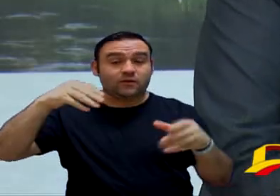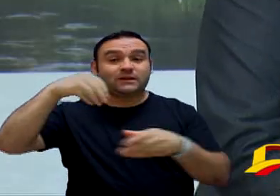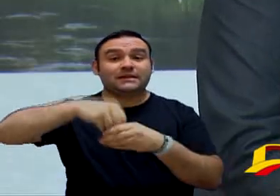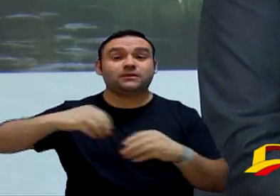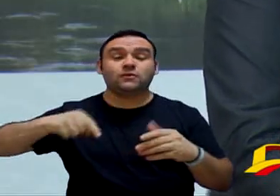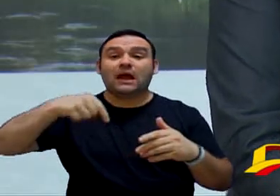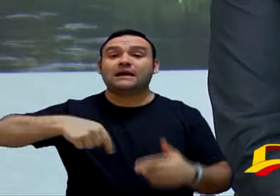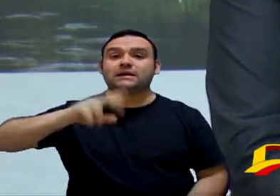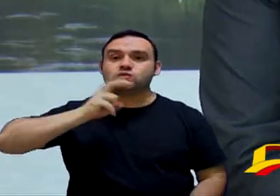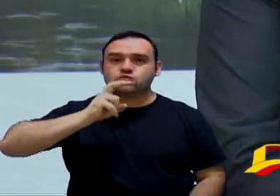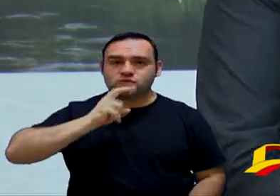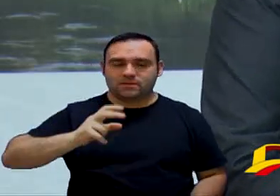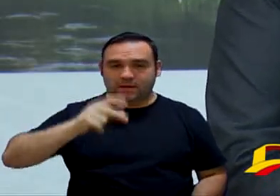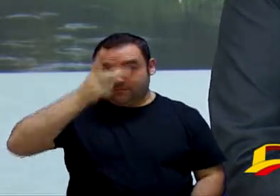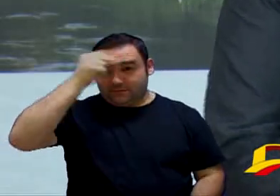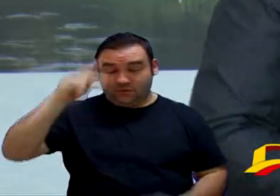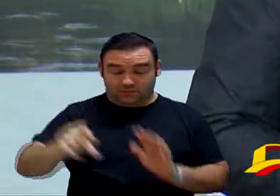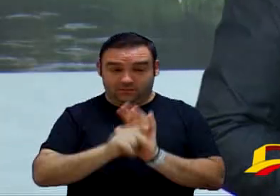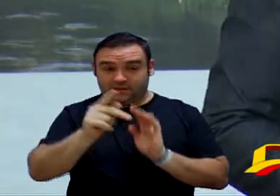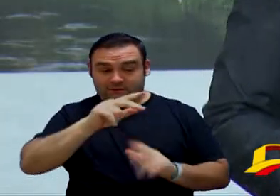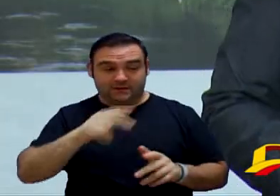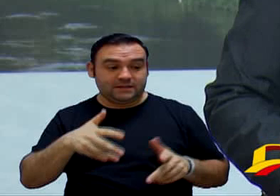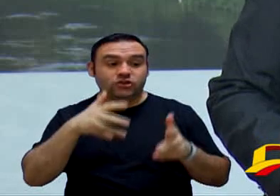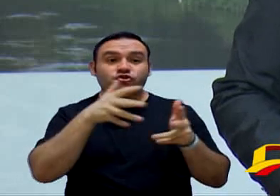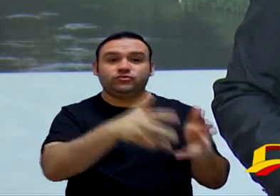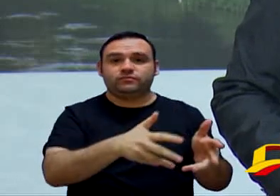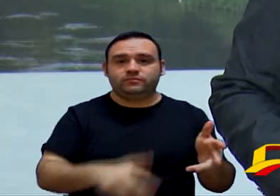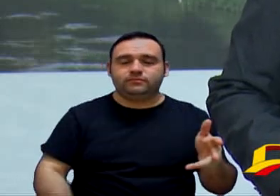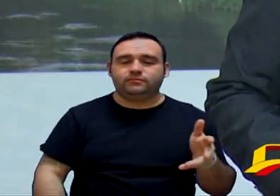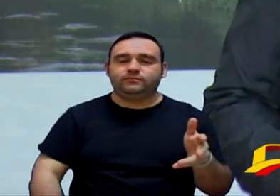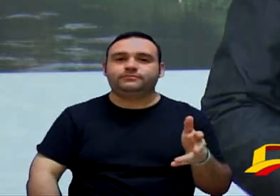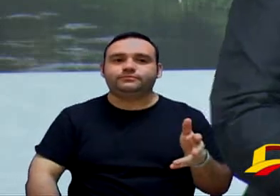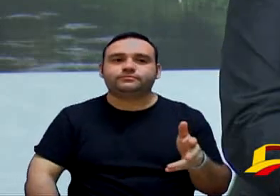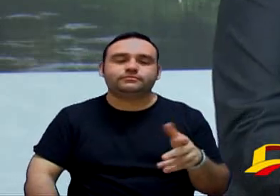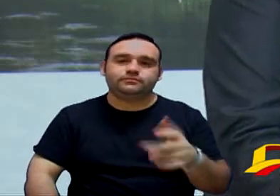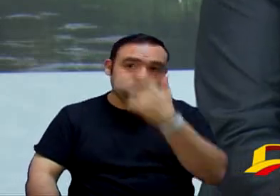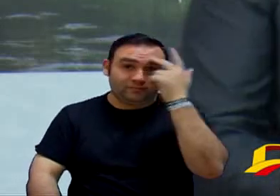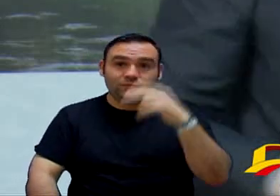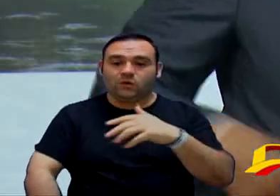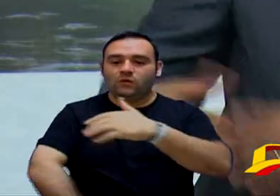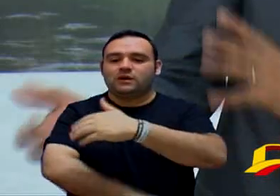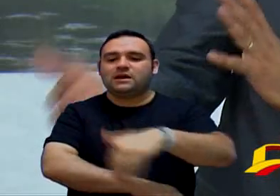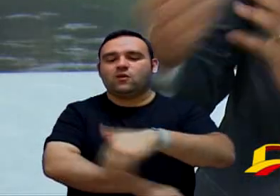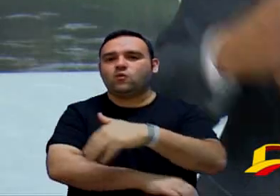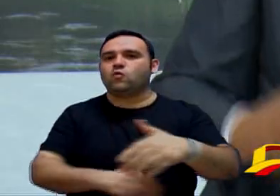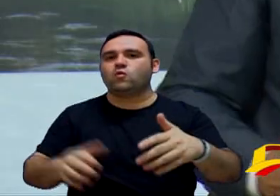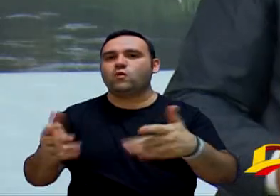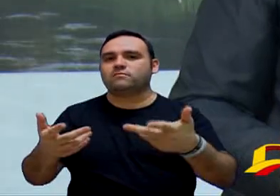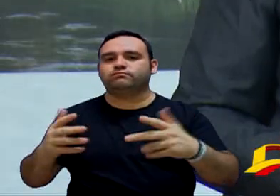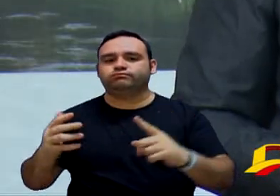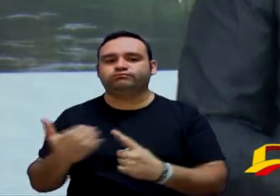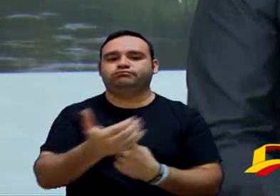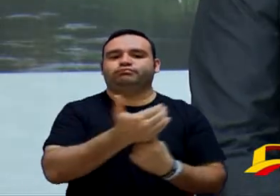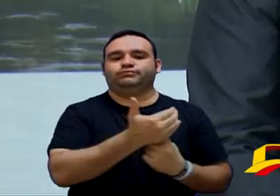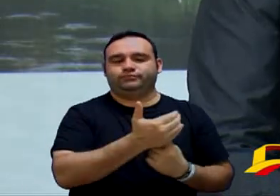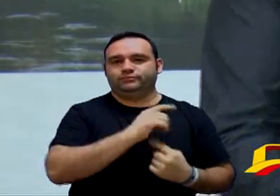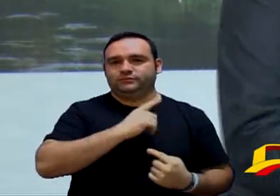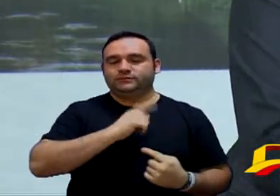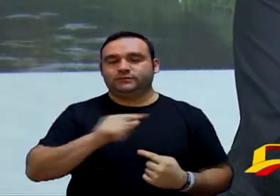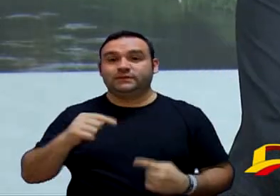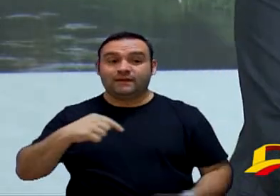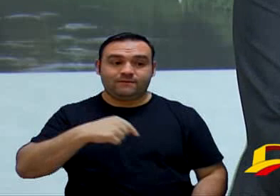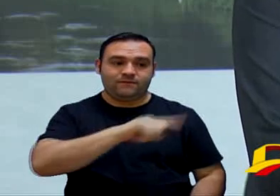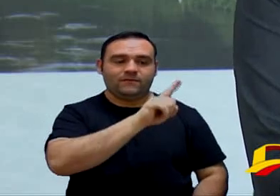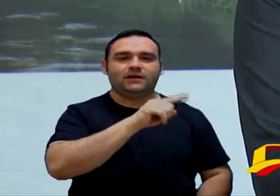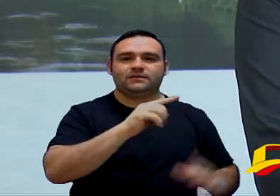Municipal ele chega quando ele ele capturado na rua ou abrigado no caso ele